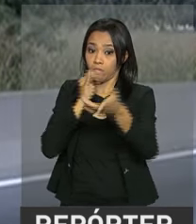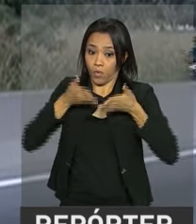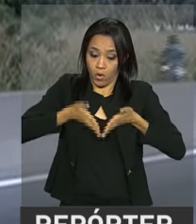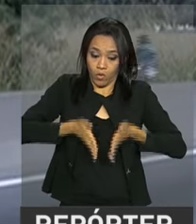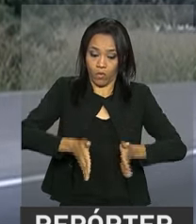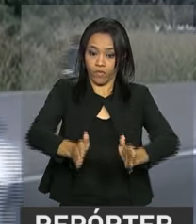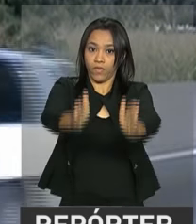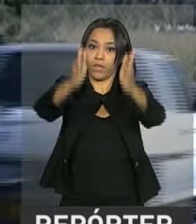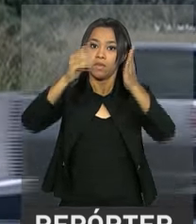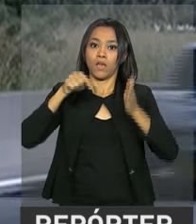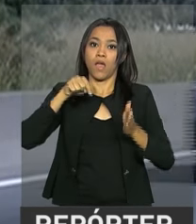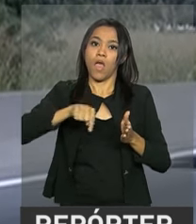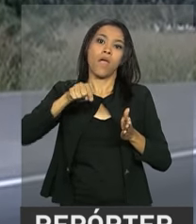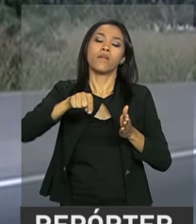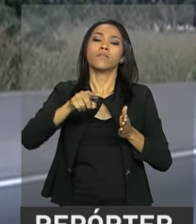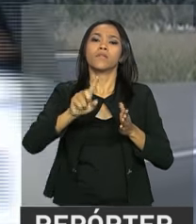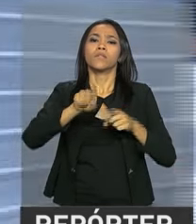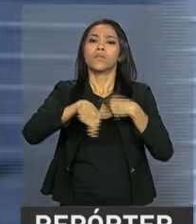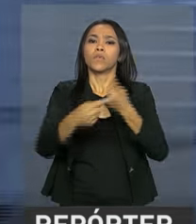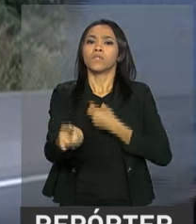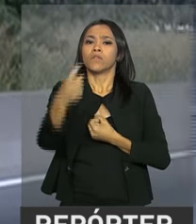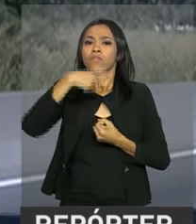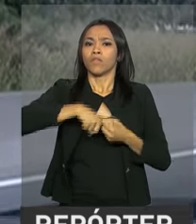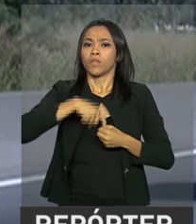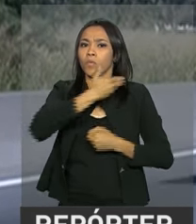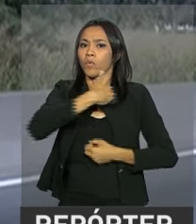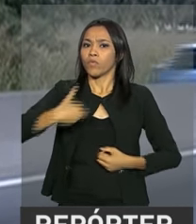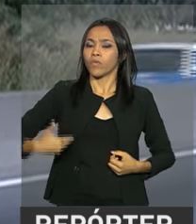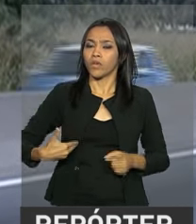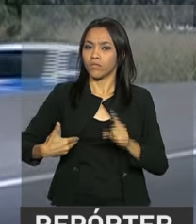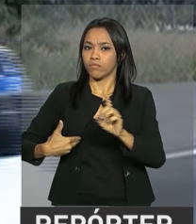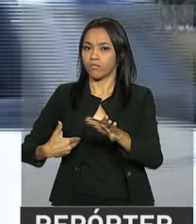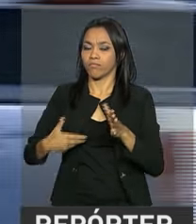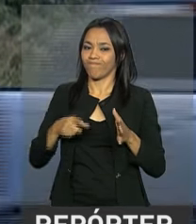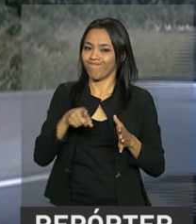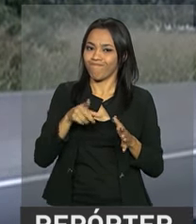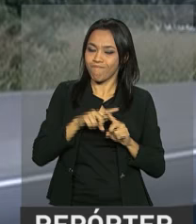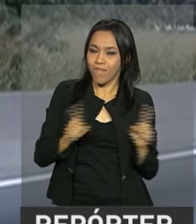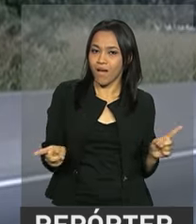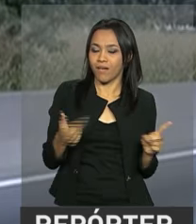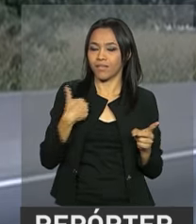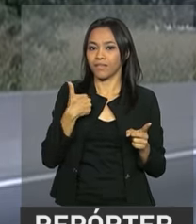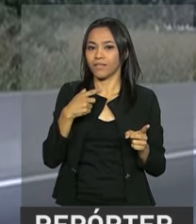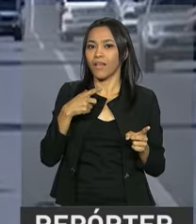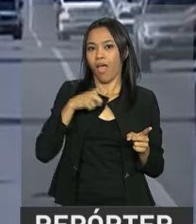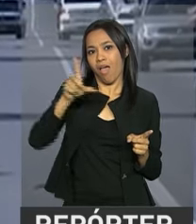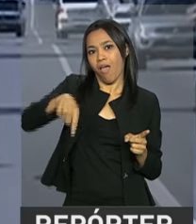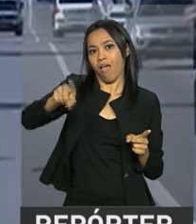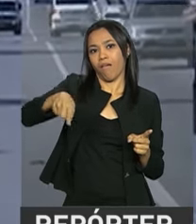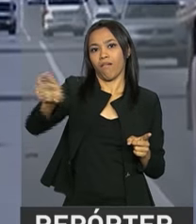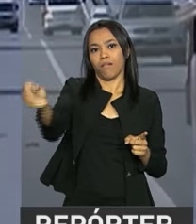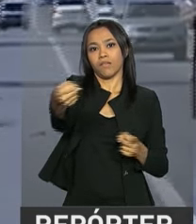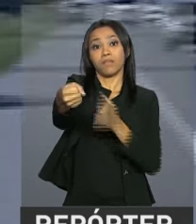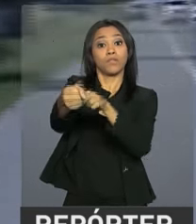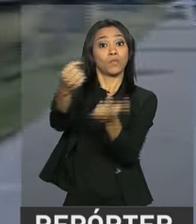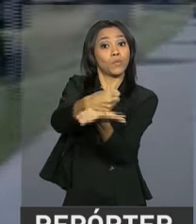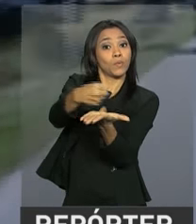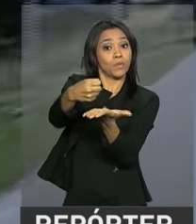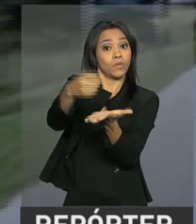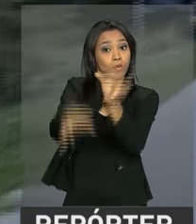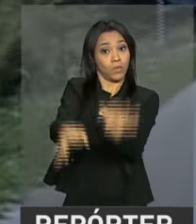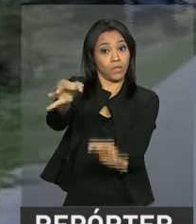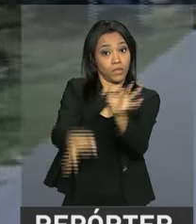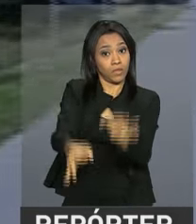seja devolvida para o governo. Hoje isso pode ocorrer, mas envolve necessariamente a justiça. Agora o processo